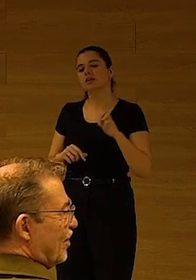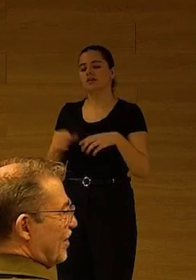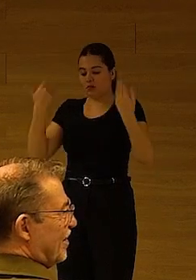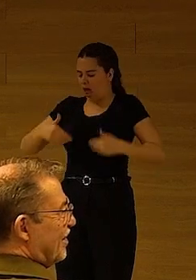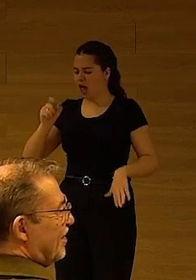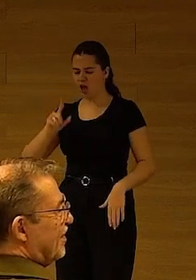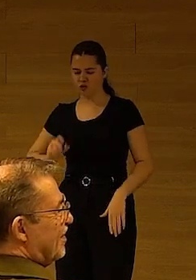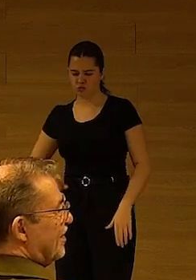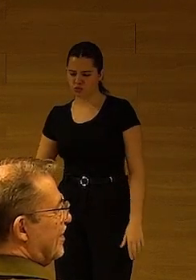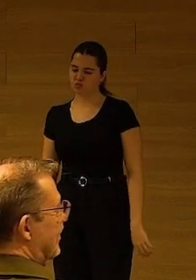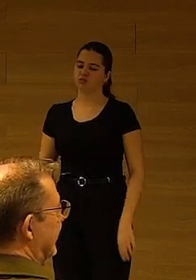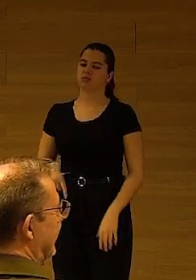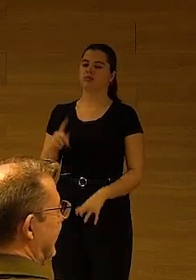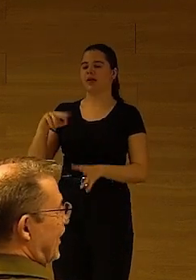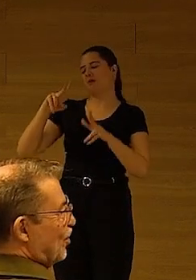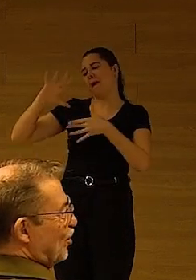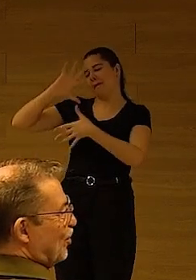azul, da América do Sul.